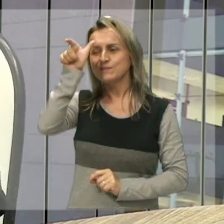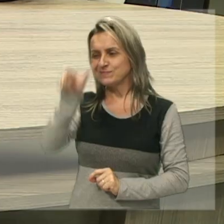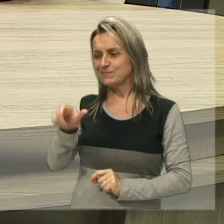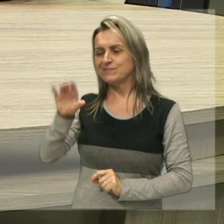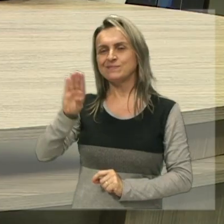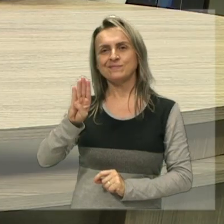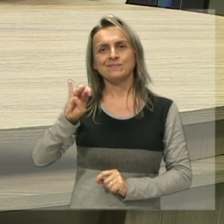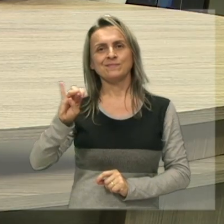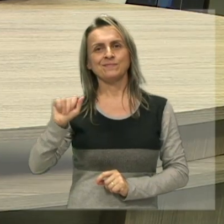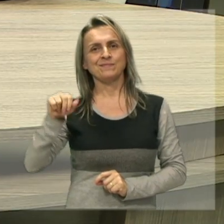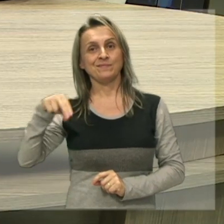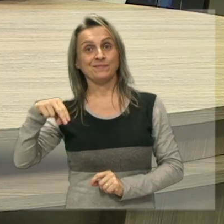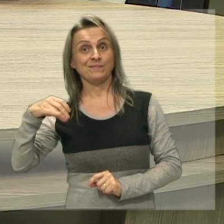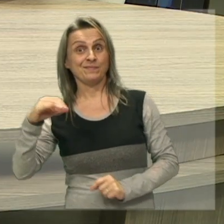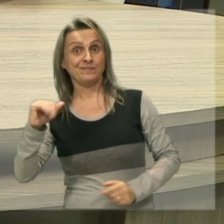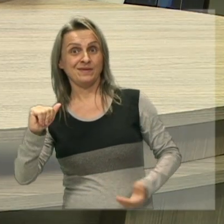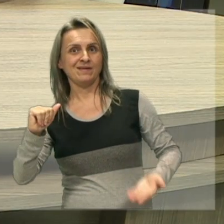do Conselho.